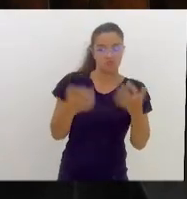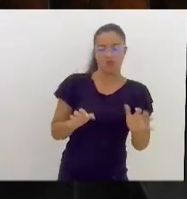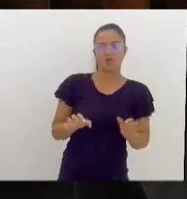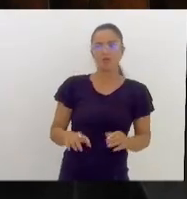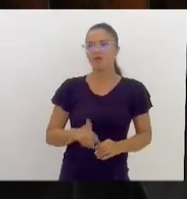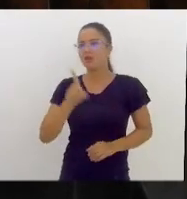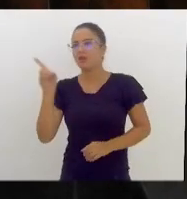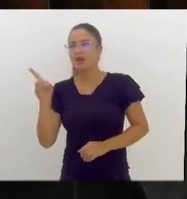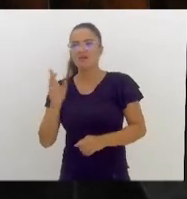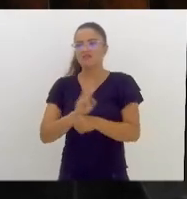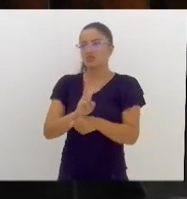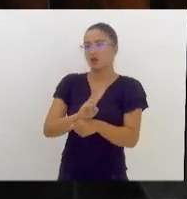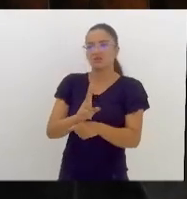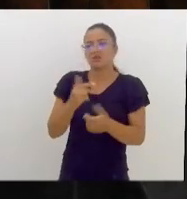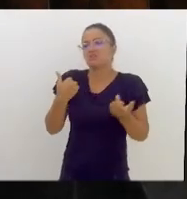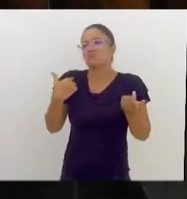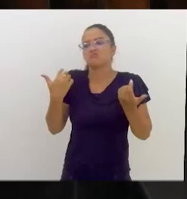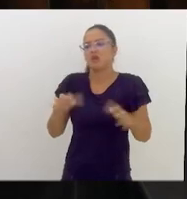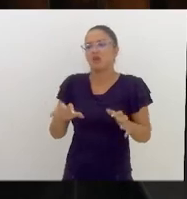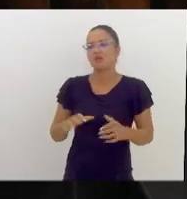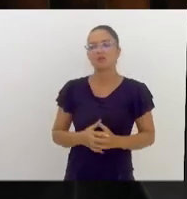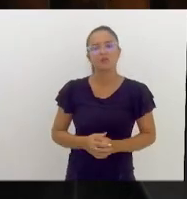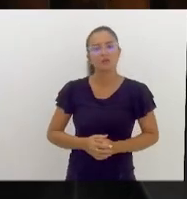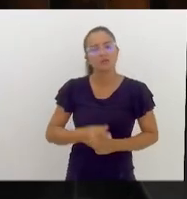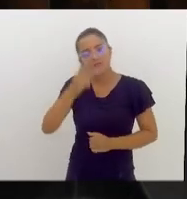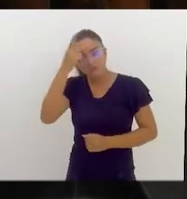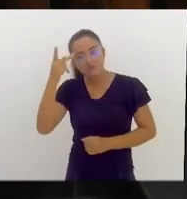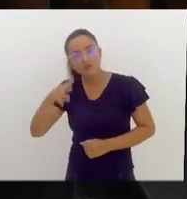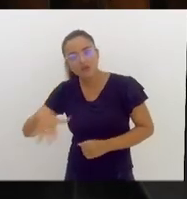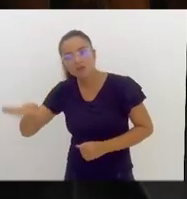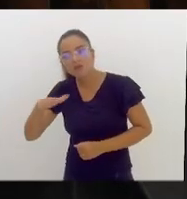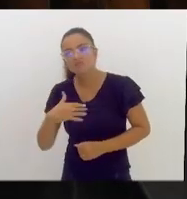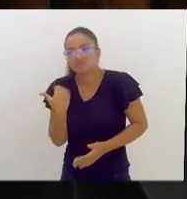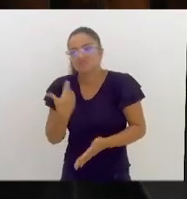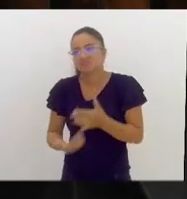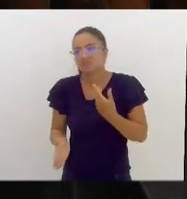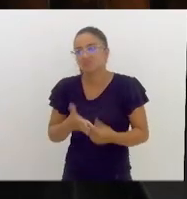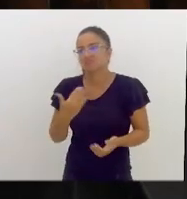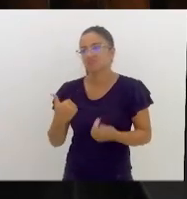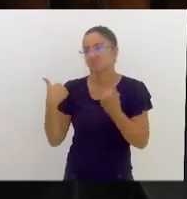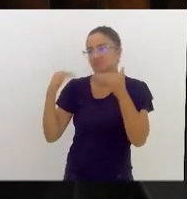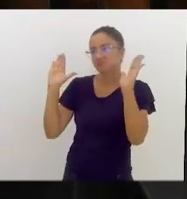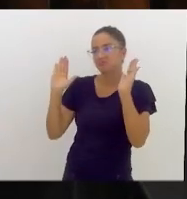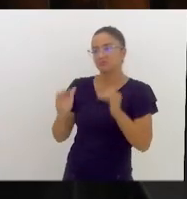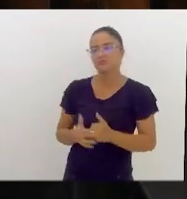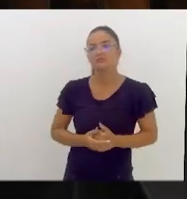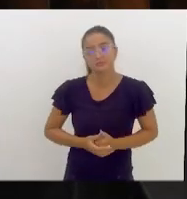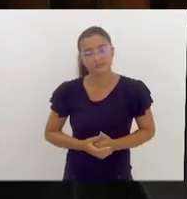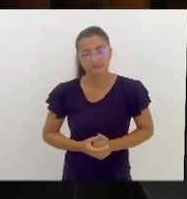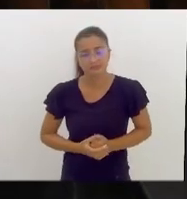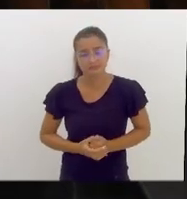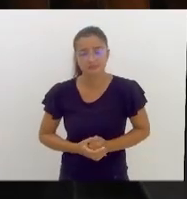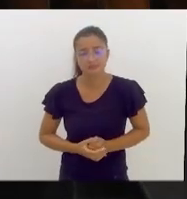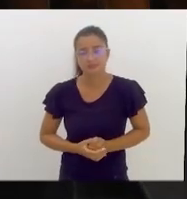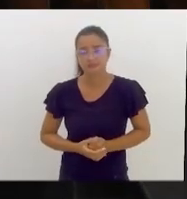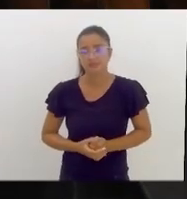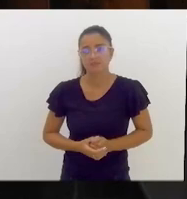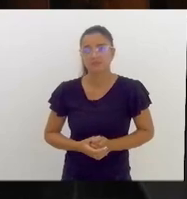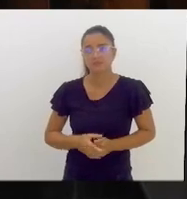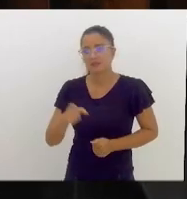mas também não quer fiscalizar nem regular. E o usuário que se dane, não é? O usuário que lute,